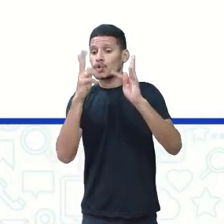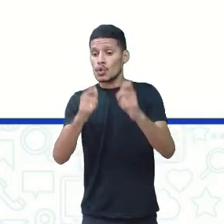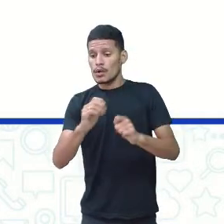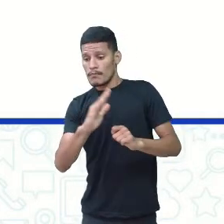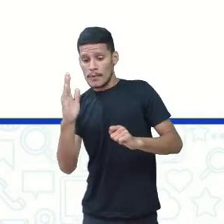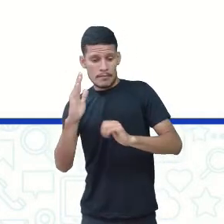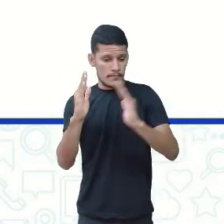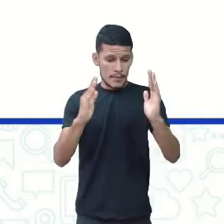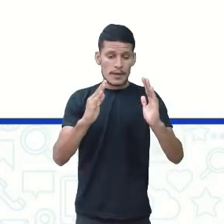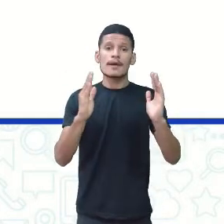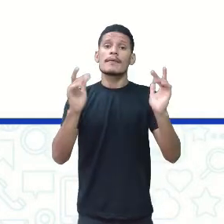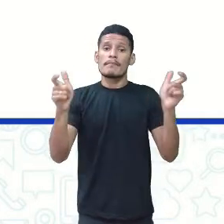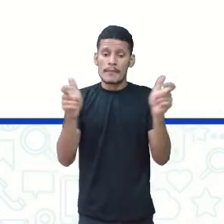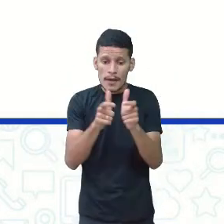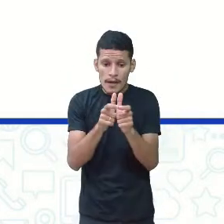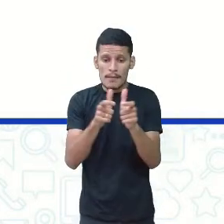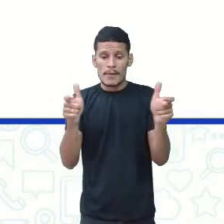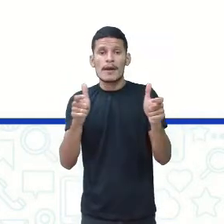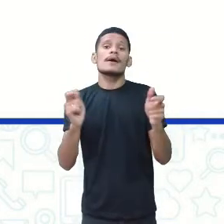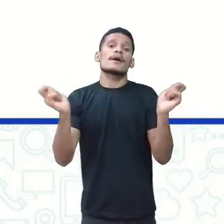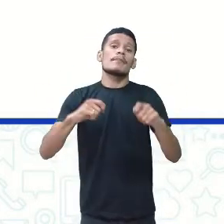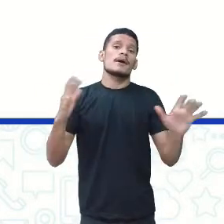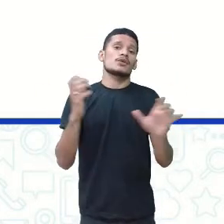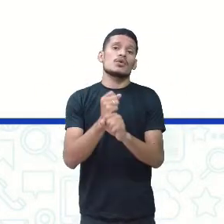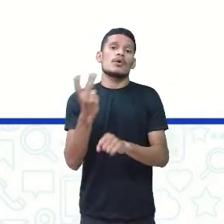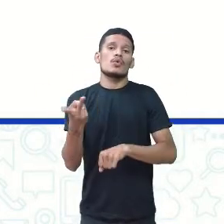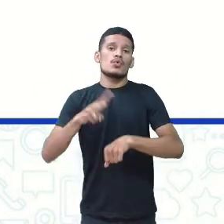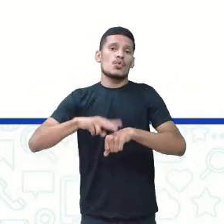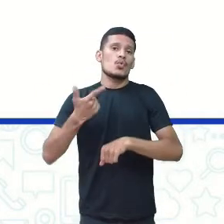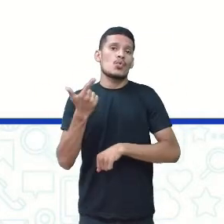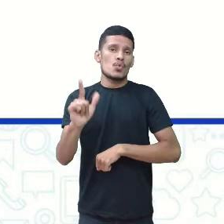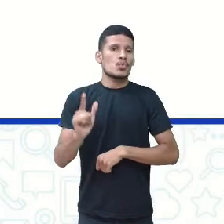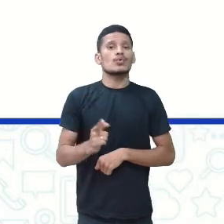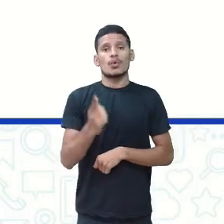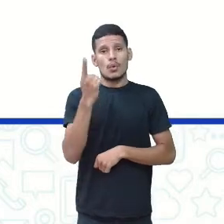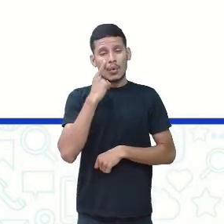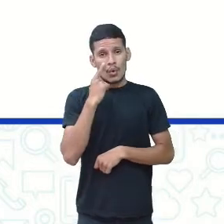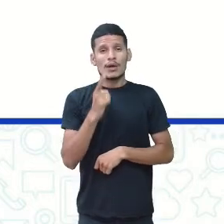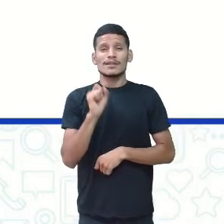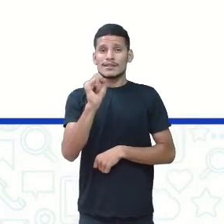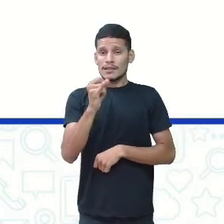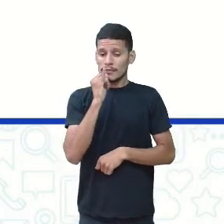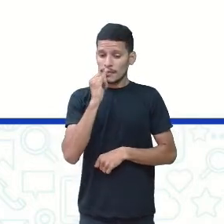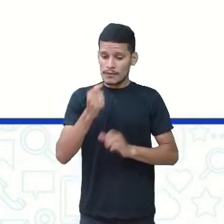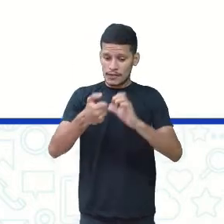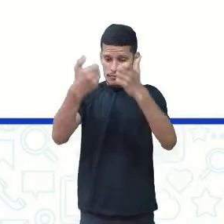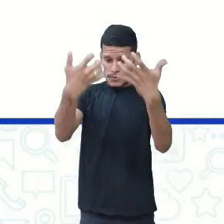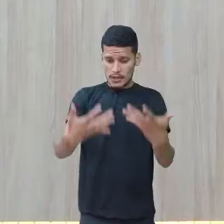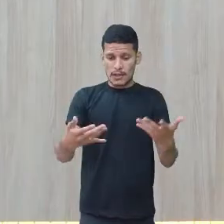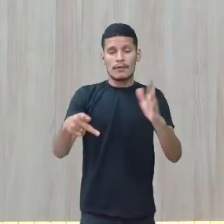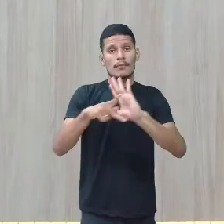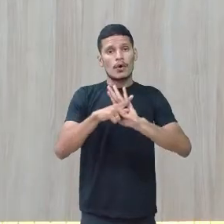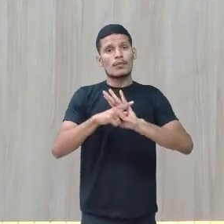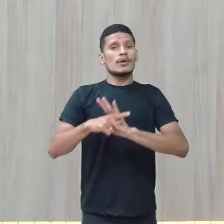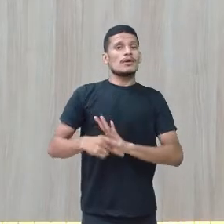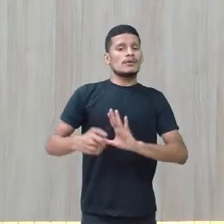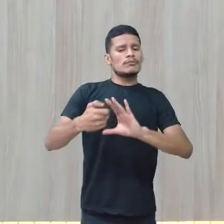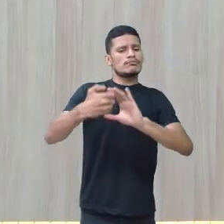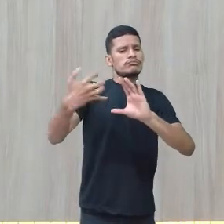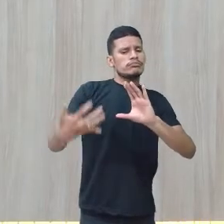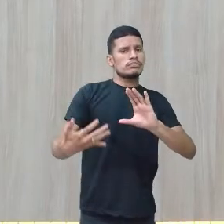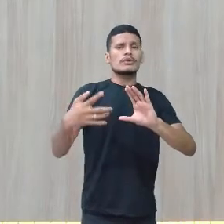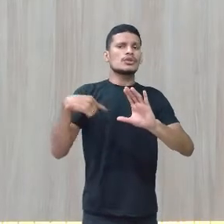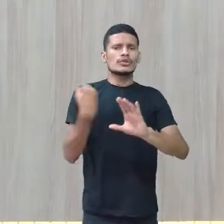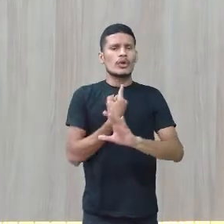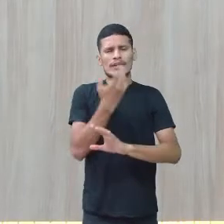medida deste for menor que a soma dos outros dois. E quando a gente fala a definição desse jeito, às vezes não assimila o que a gente